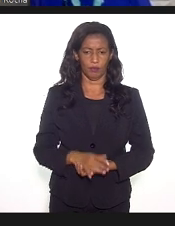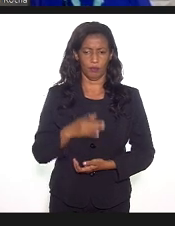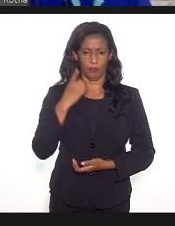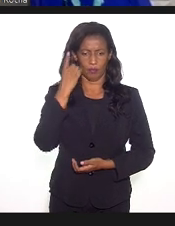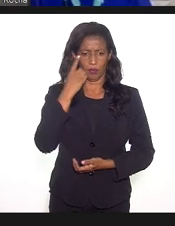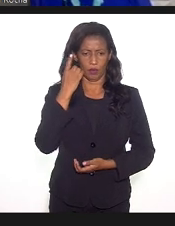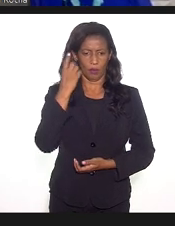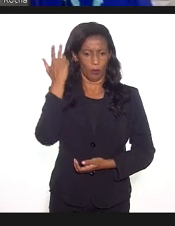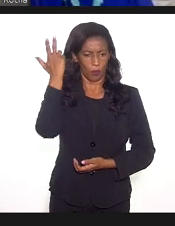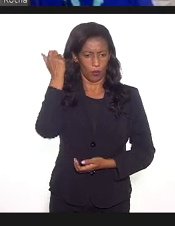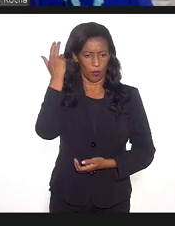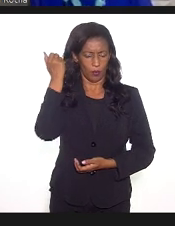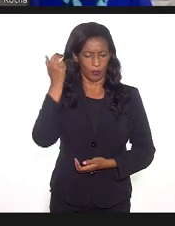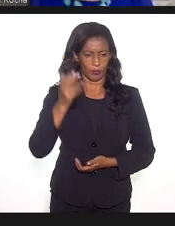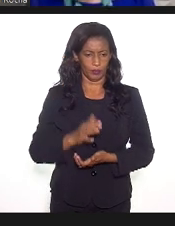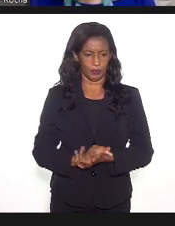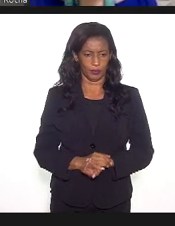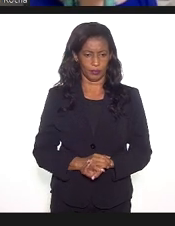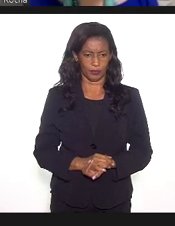Deputado Eliomar Coelho.